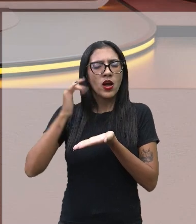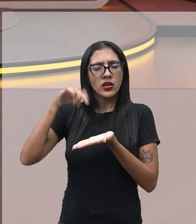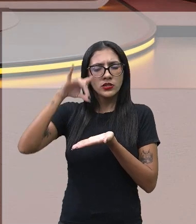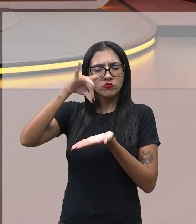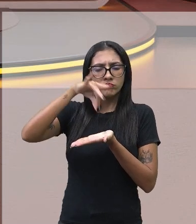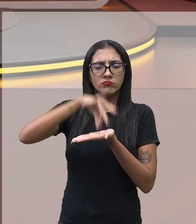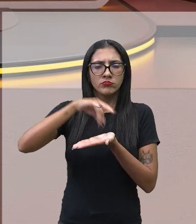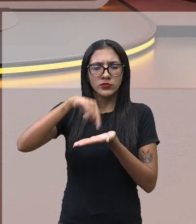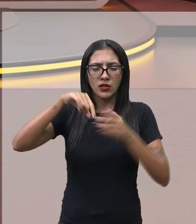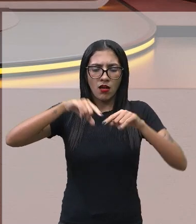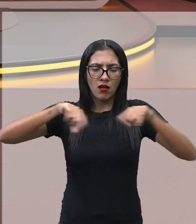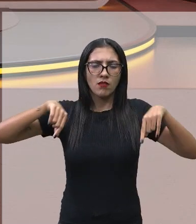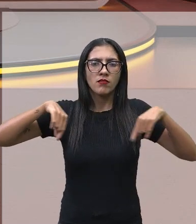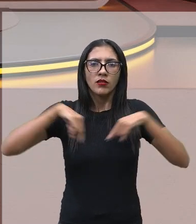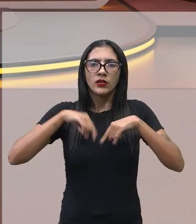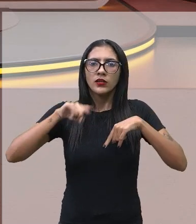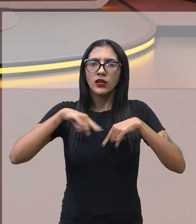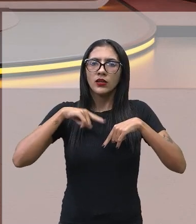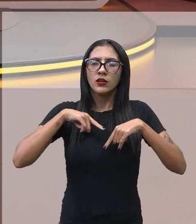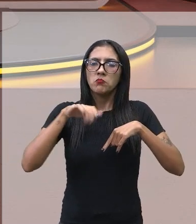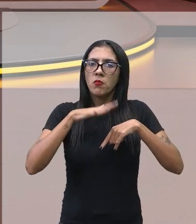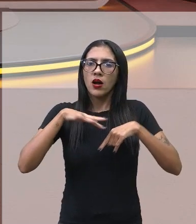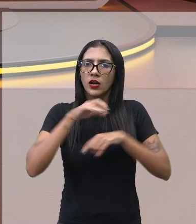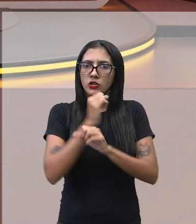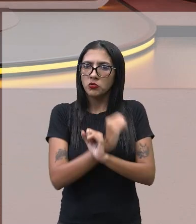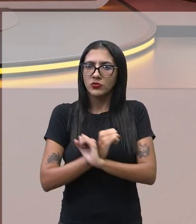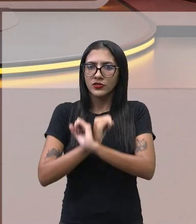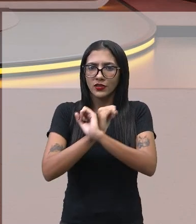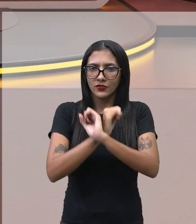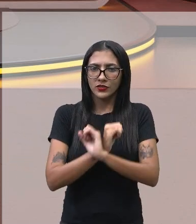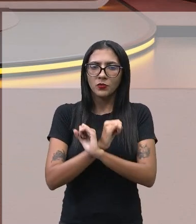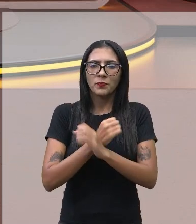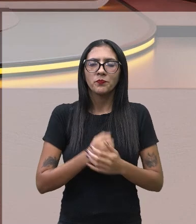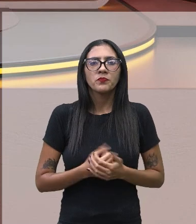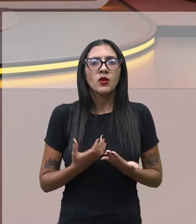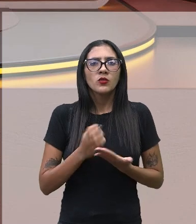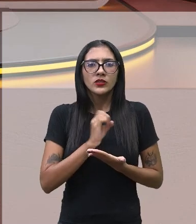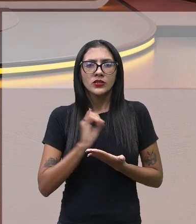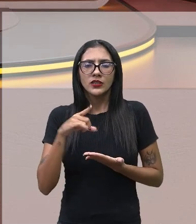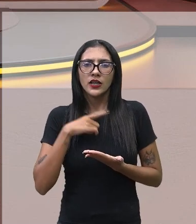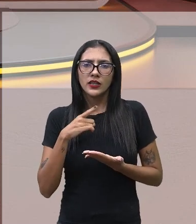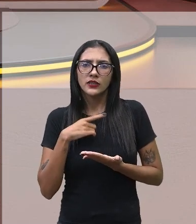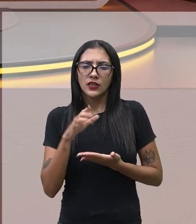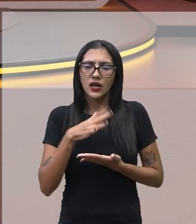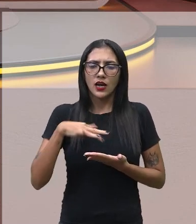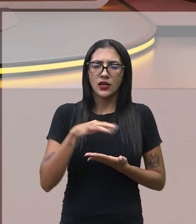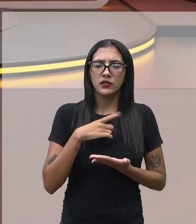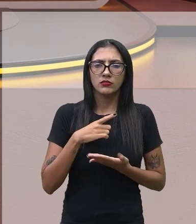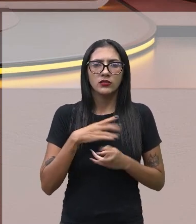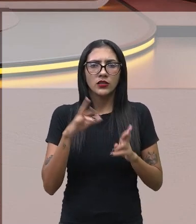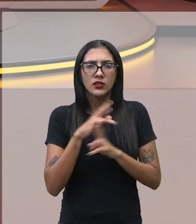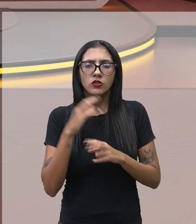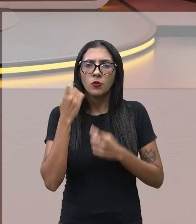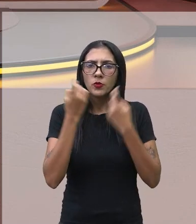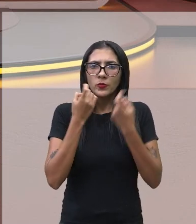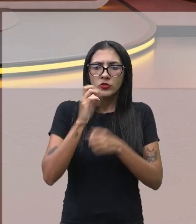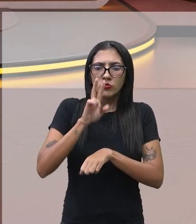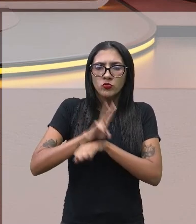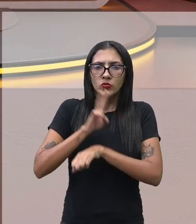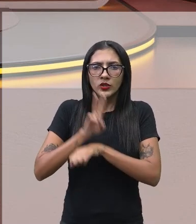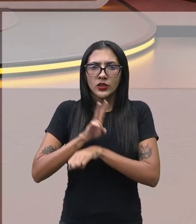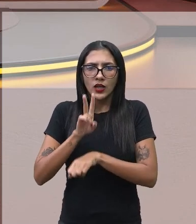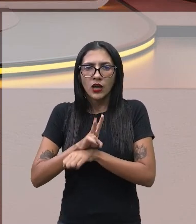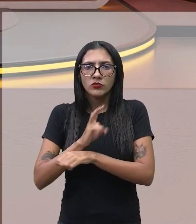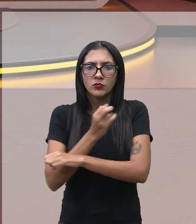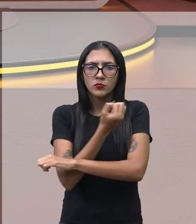essa área faça parte de um zoneamento. Se esse zoneamento tem a ver com a preocupação ecológica e